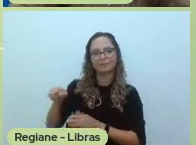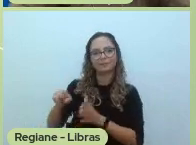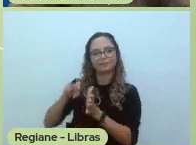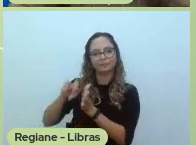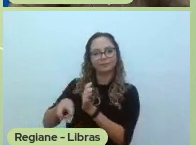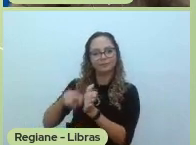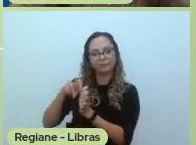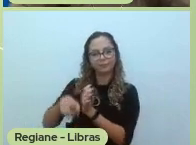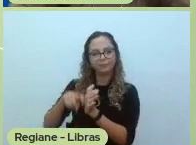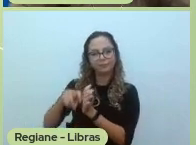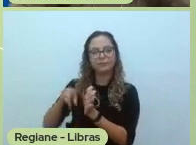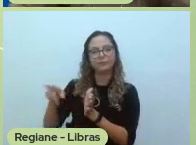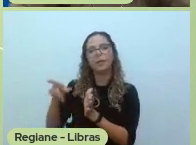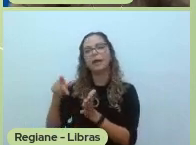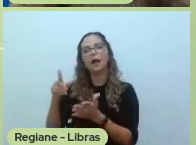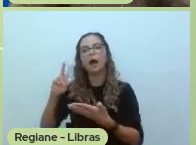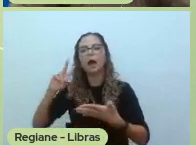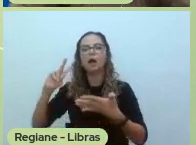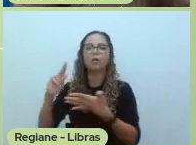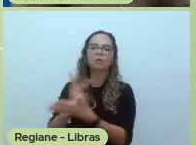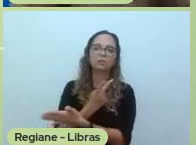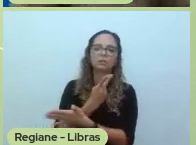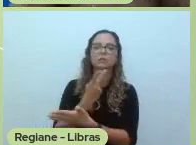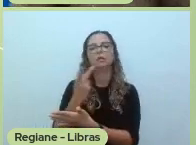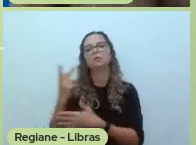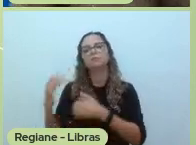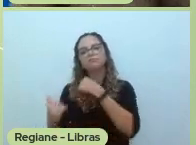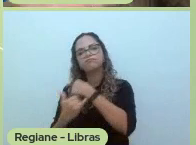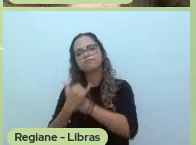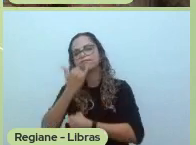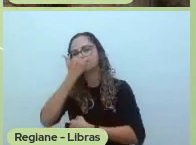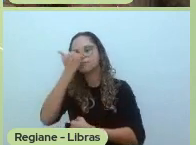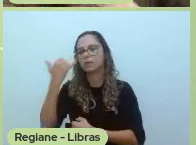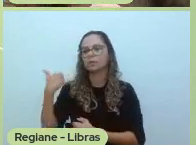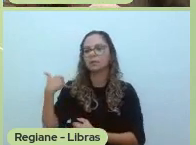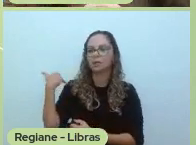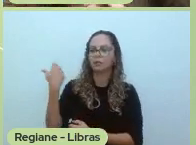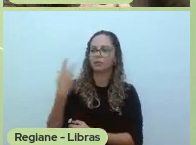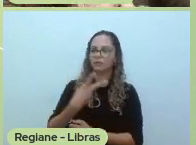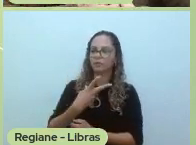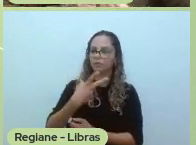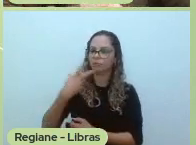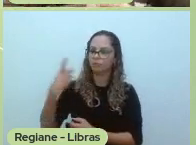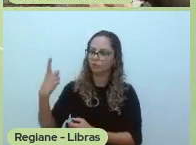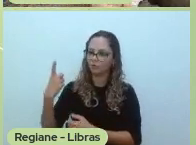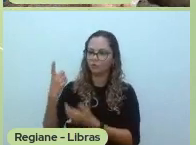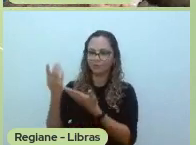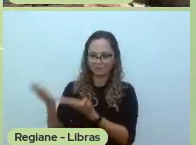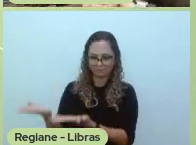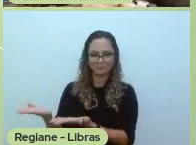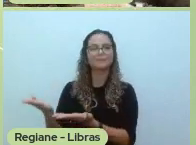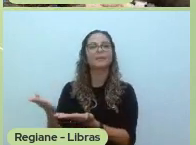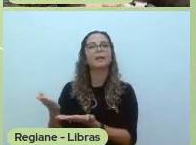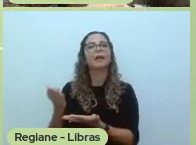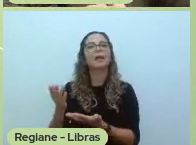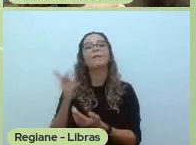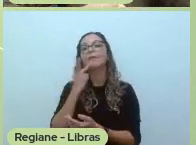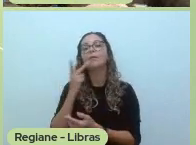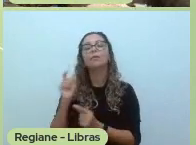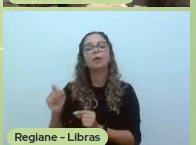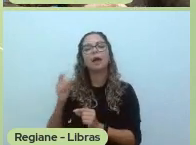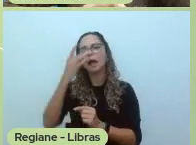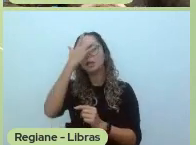depois de um acidente, com 21 anos, e ela dizia, as pessoas me olham de uma maneira diferente, enquanto que elas deviam